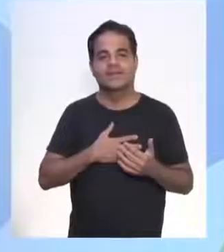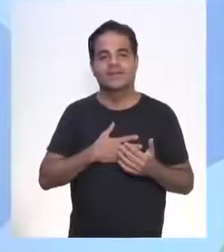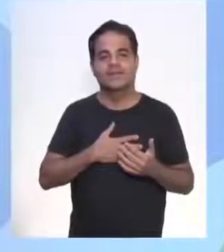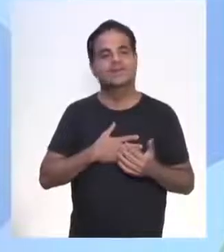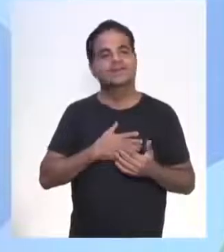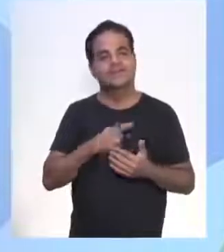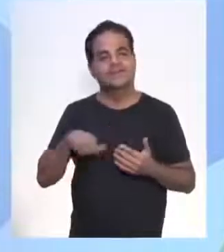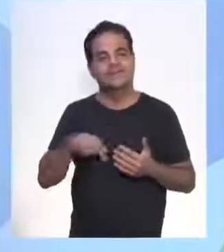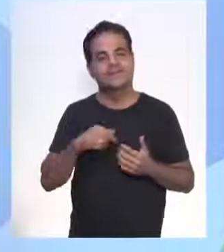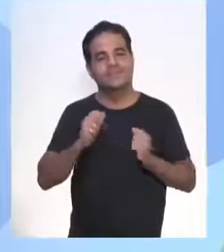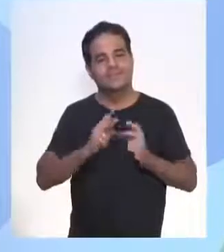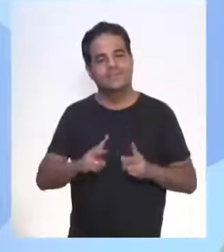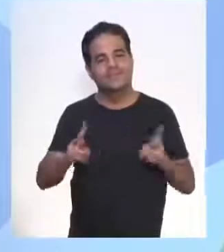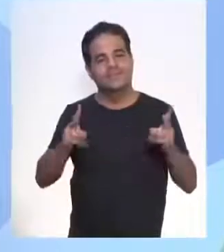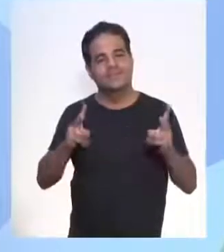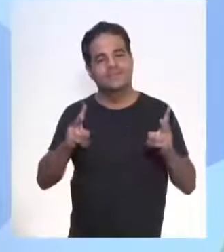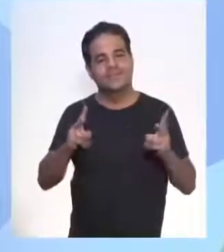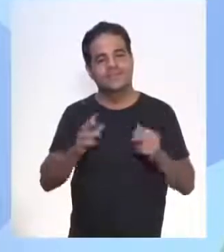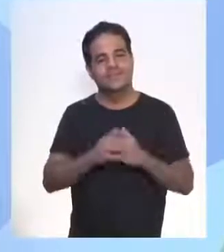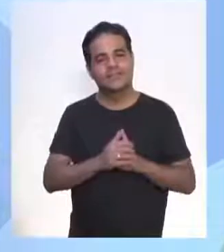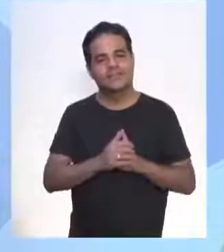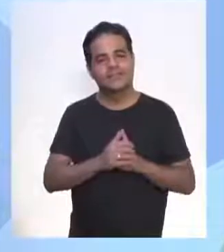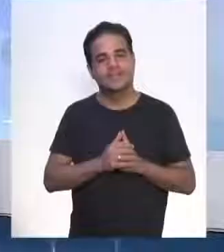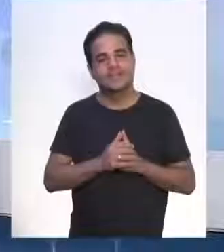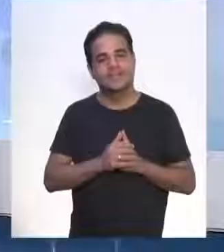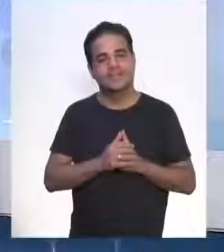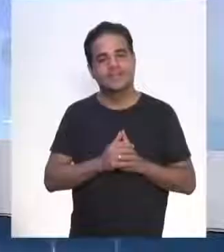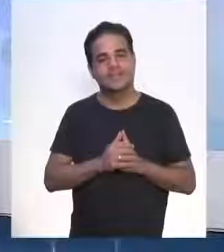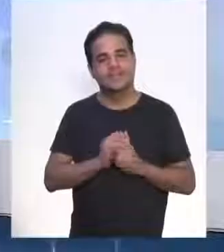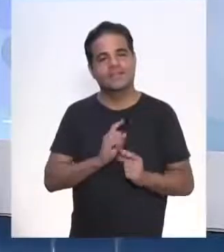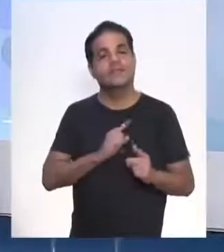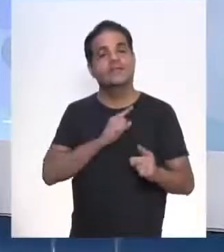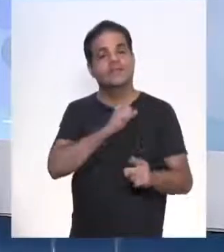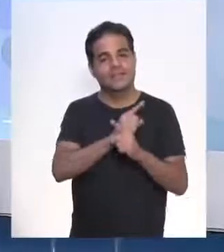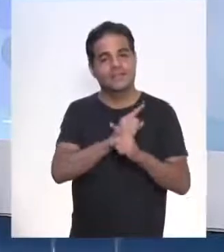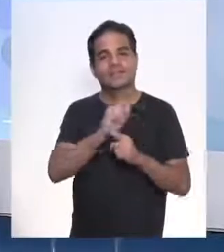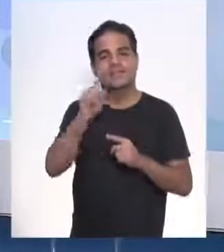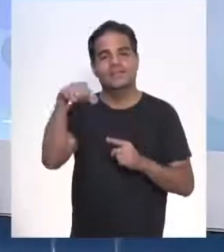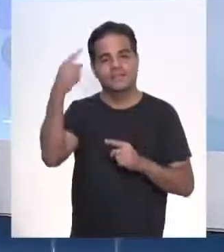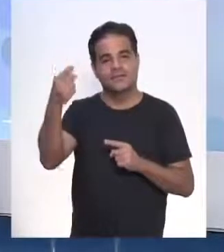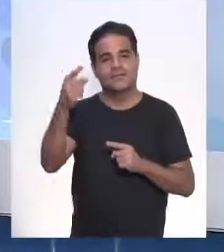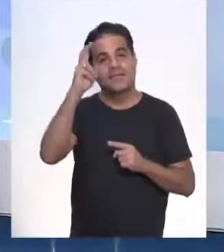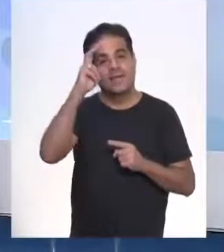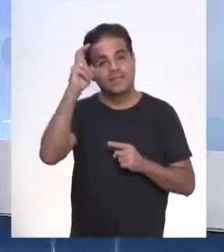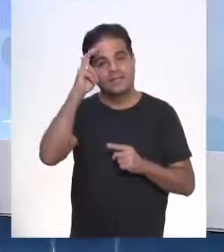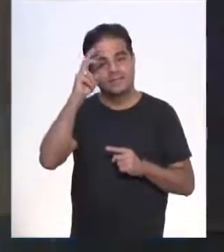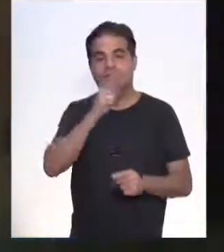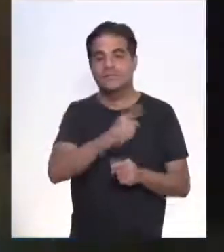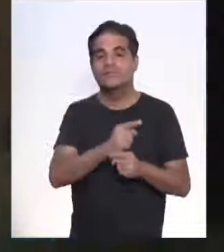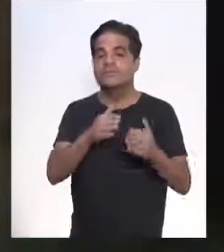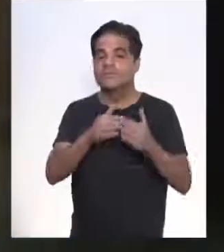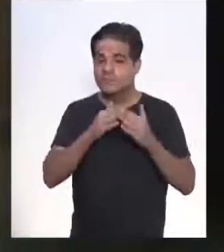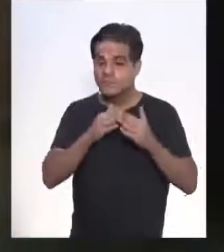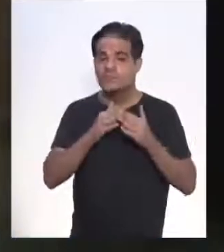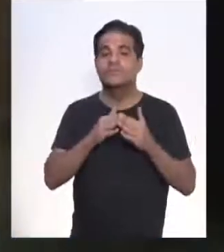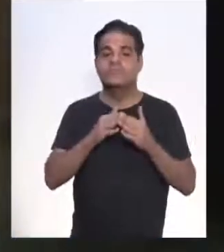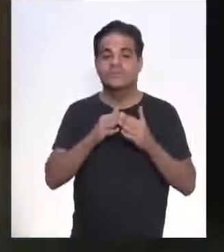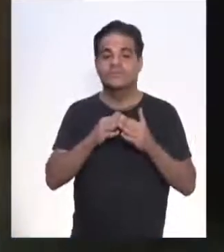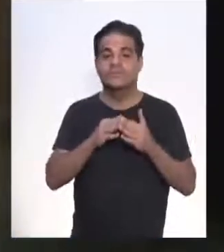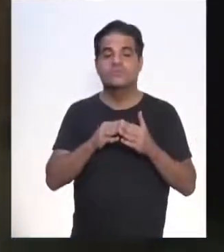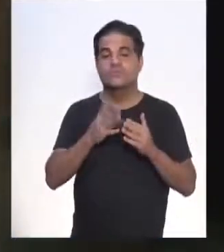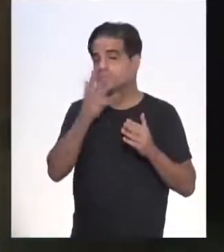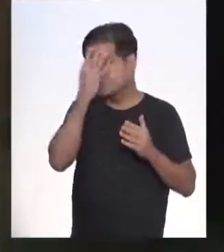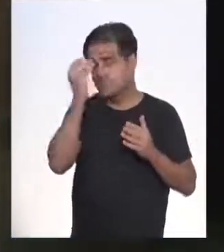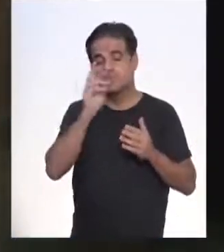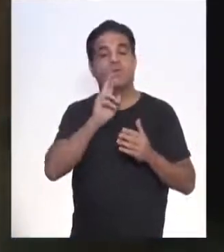Prazer é todo nosso sempre. E a gente se encontra na próxima quinta-feira. Peço-lhes que vocês não deixem